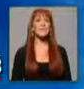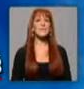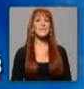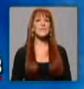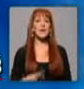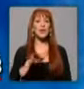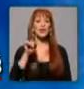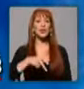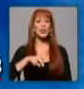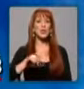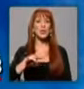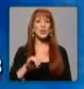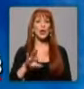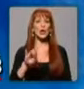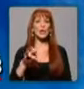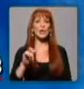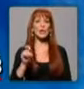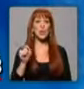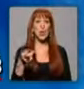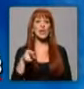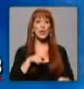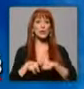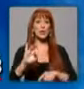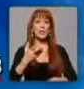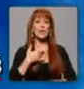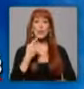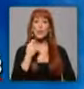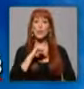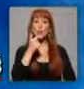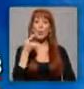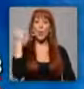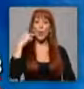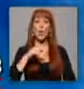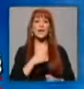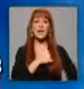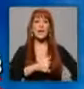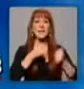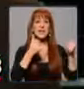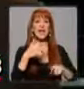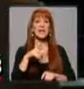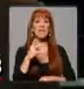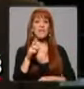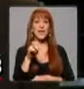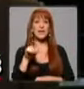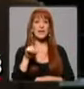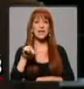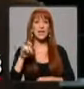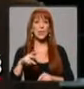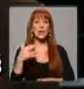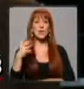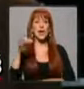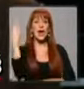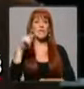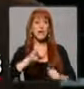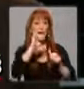José António Freire Antunes, antigo deputado do PSD, morreu ontem na cidade de Versailles, em França. Foi também adjunto político de Cavaco